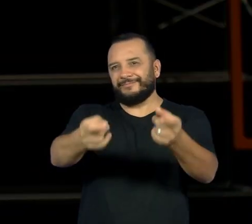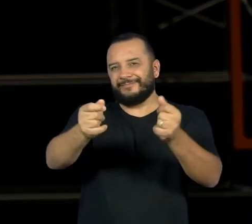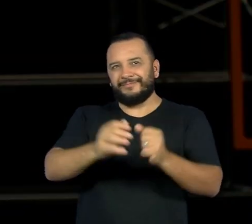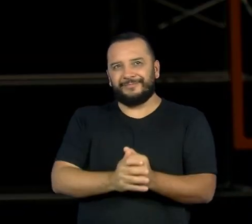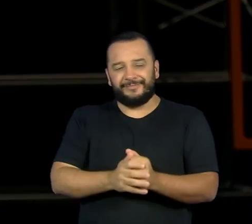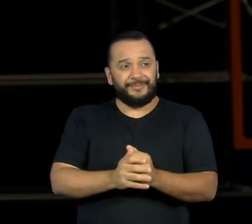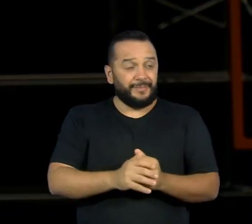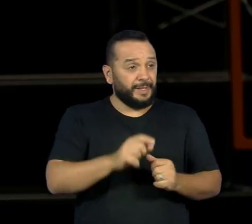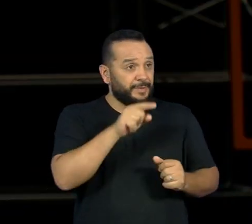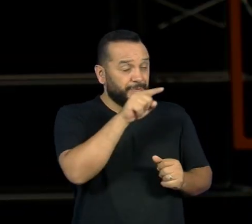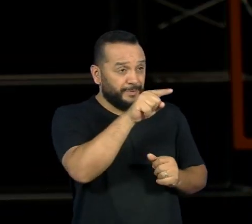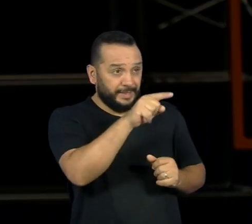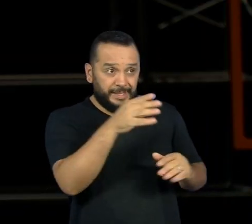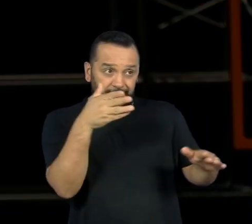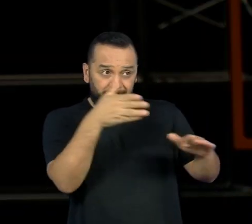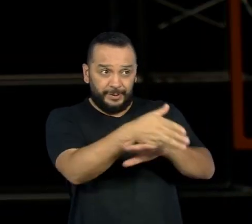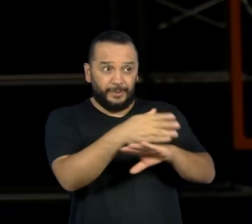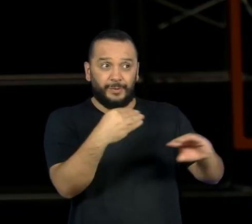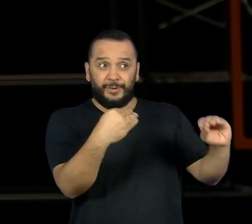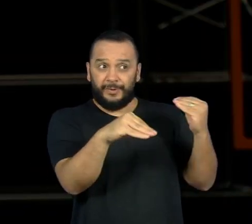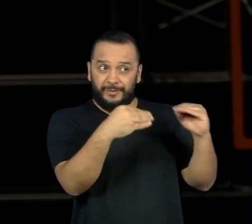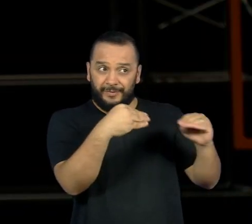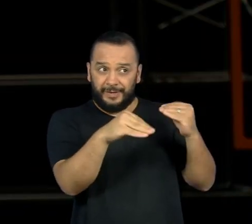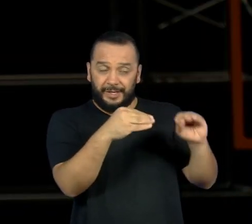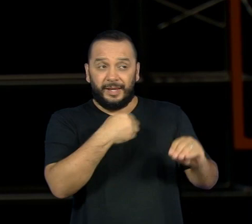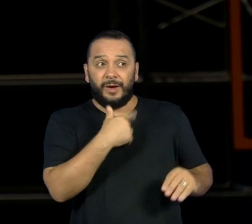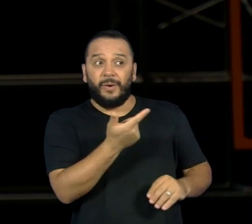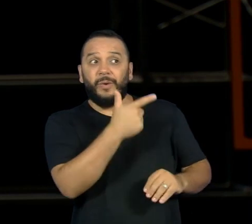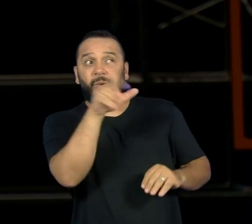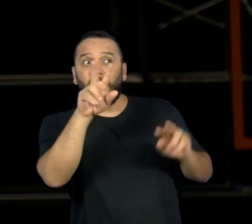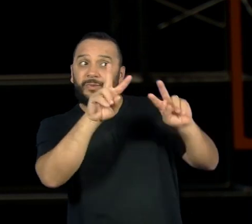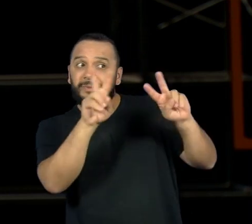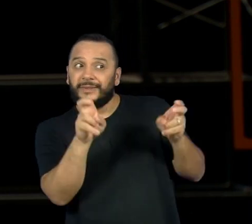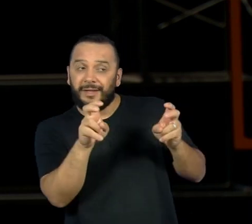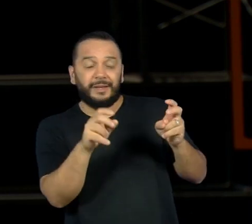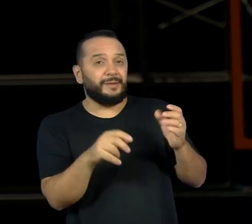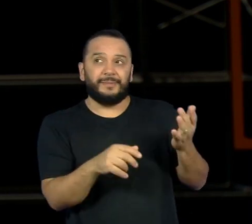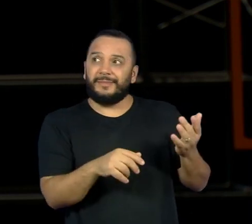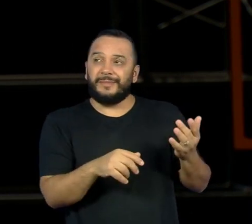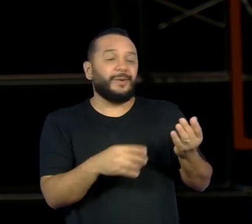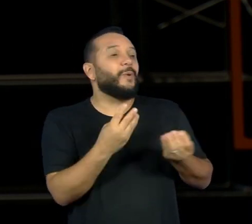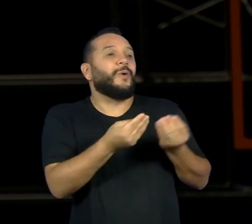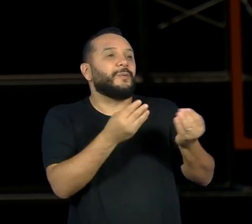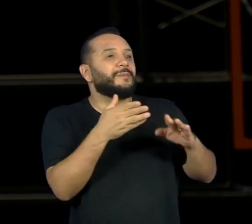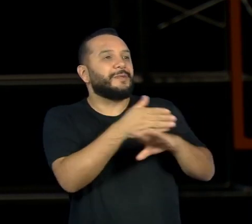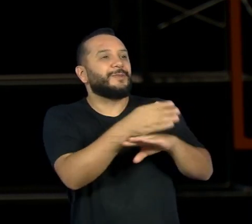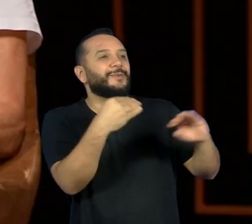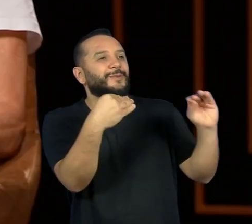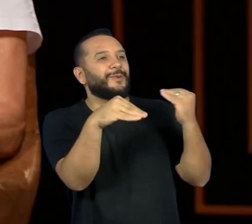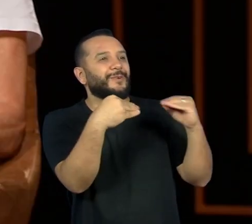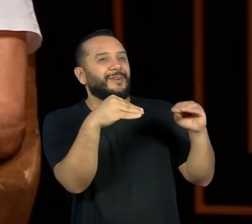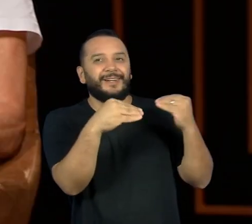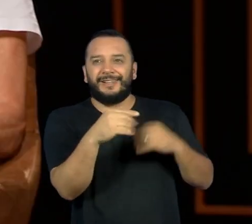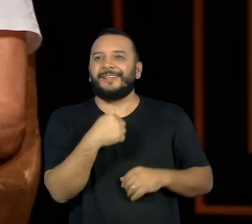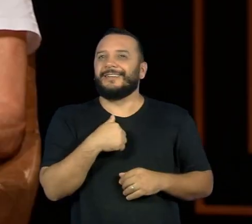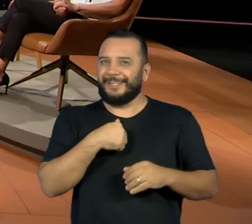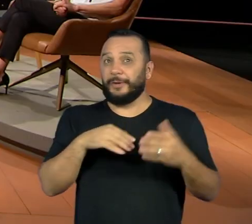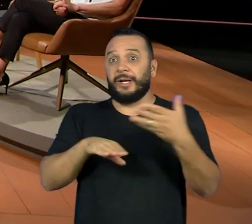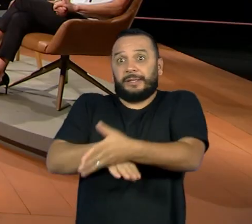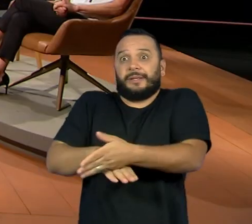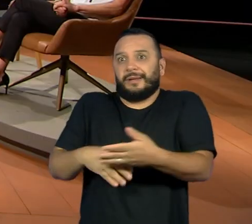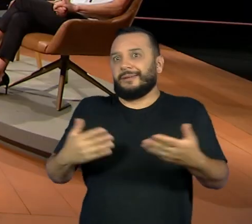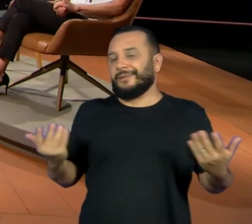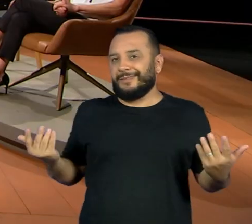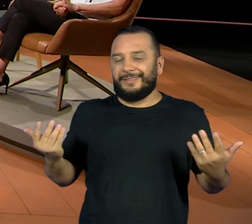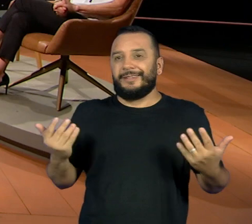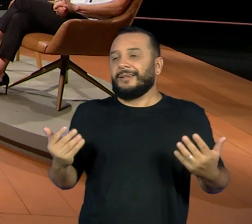sua entrada numa novela, por exemplo, que aí é outra praia, outra coisa, É outra né? coisa. Como é que foi isso? Eu entrei. Manda